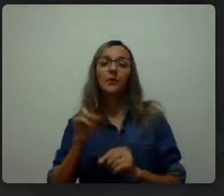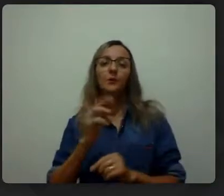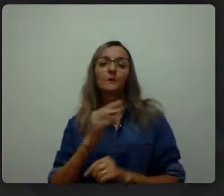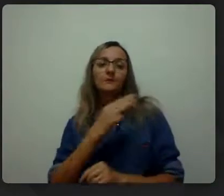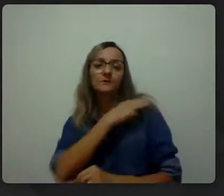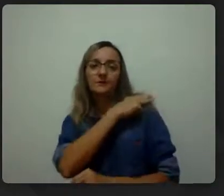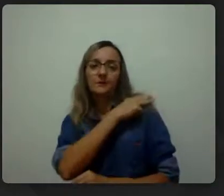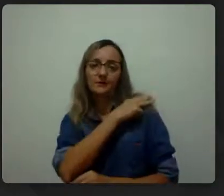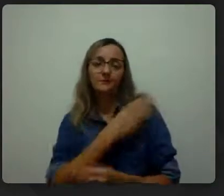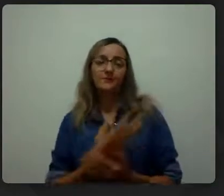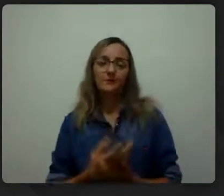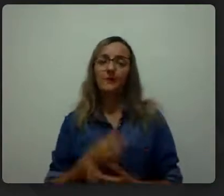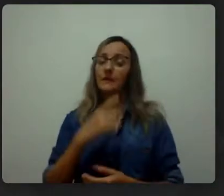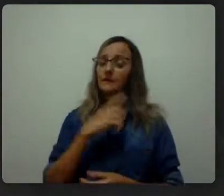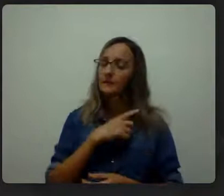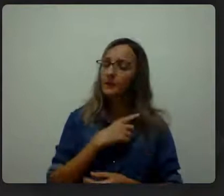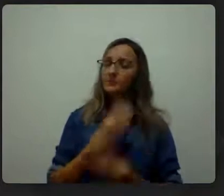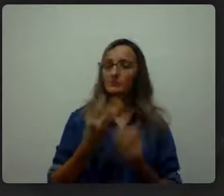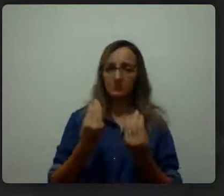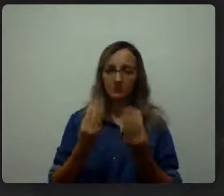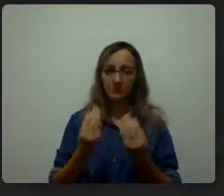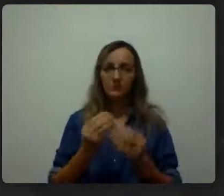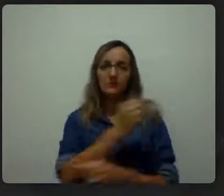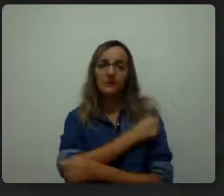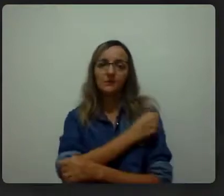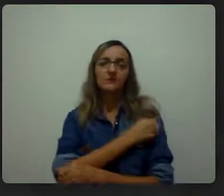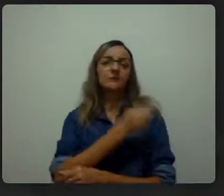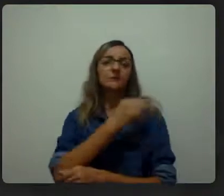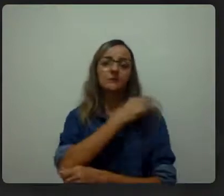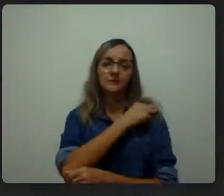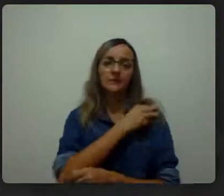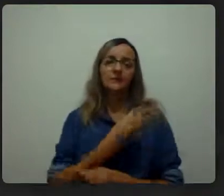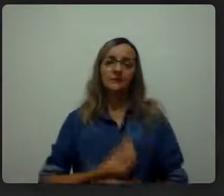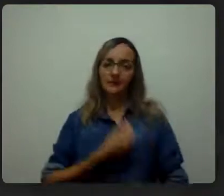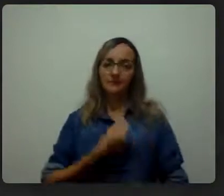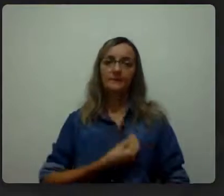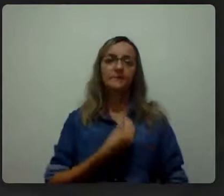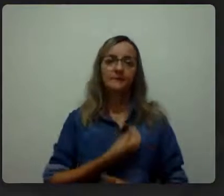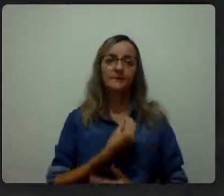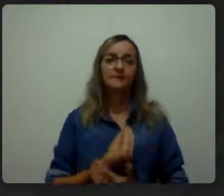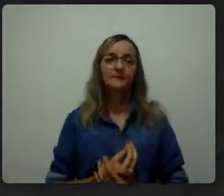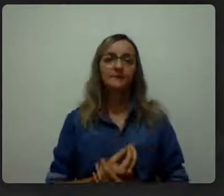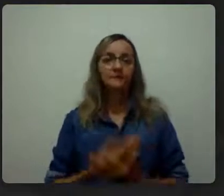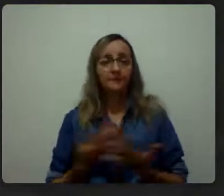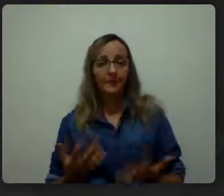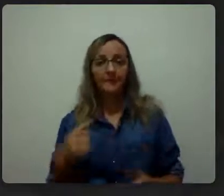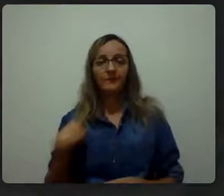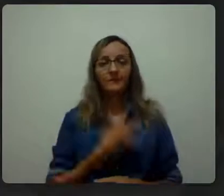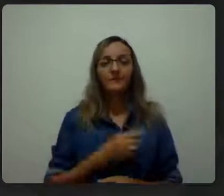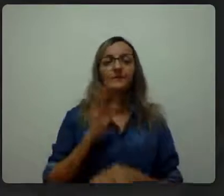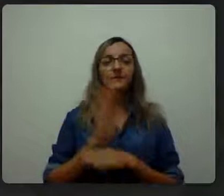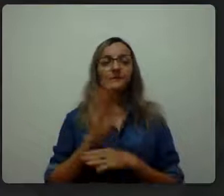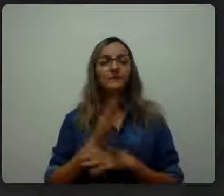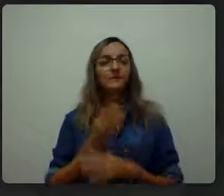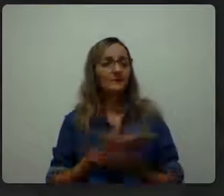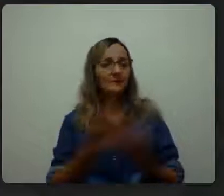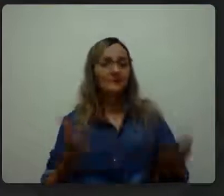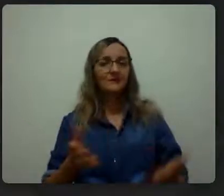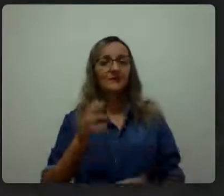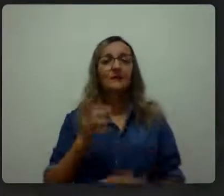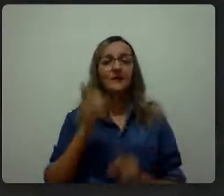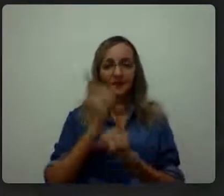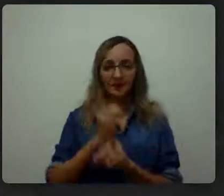seja até algo secundário. Eu acho que essa maratona também vem para aumentar o seu network. Então, você vai estar